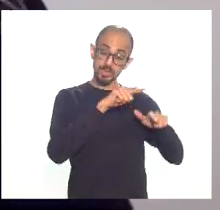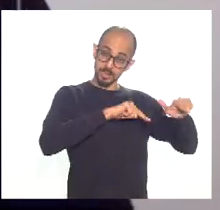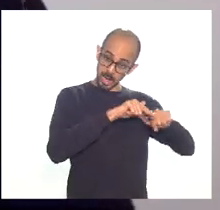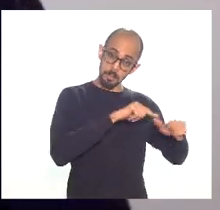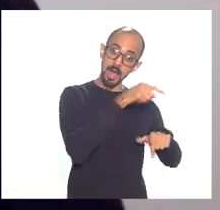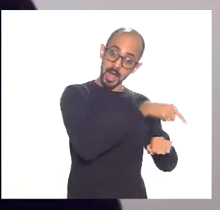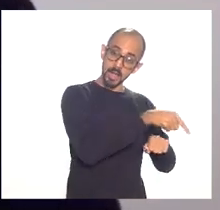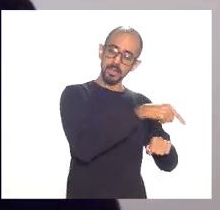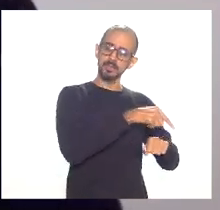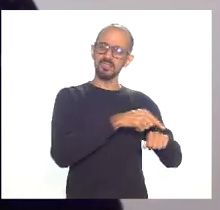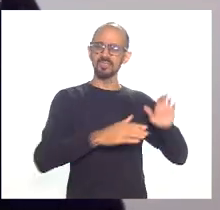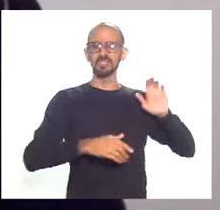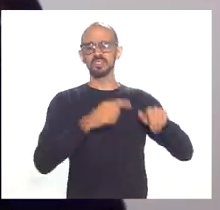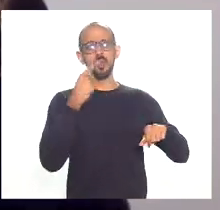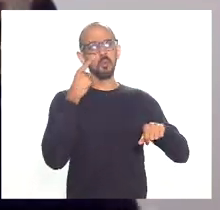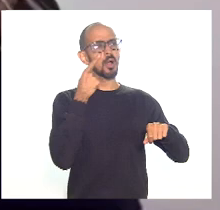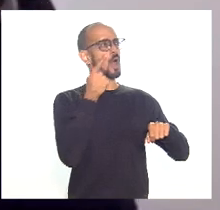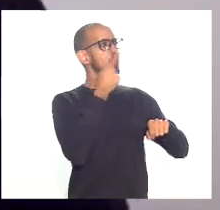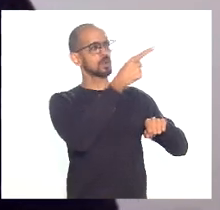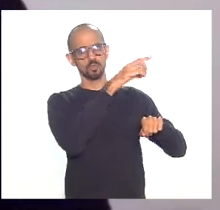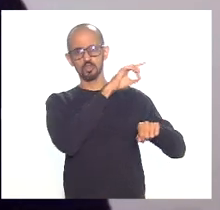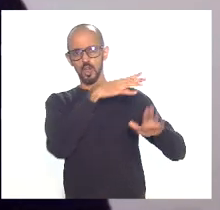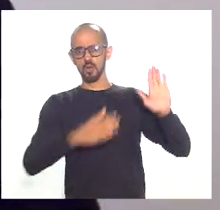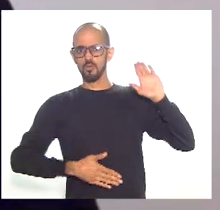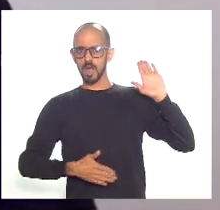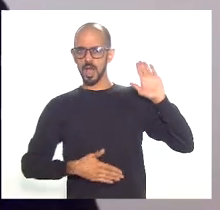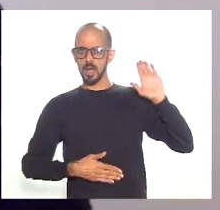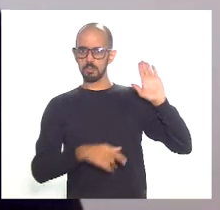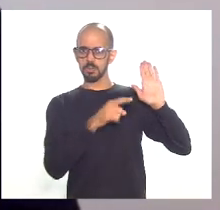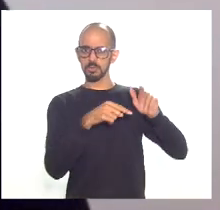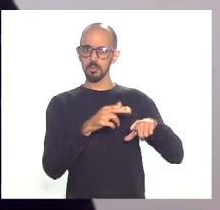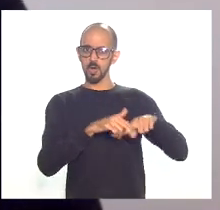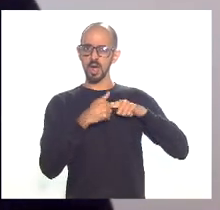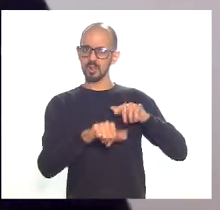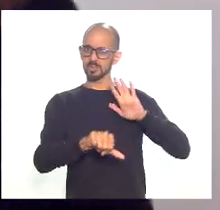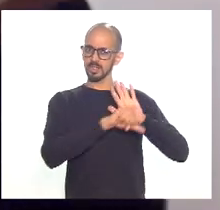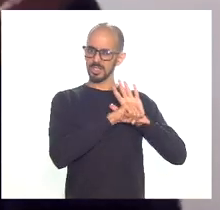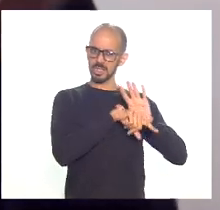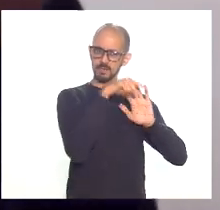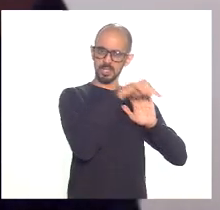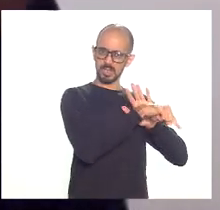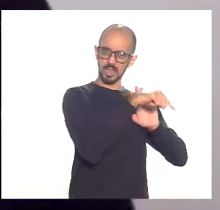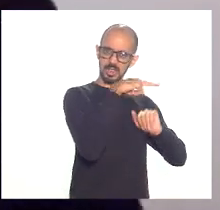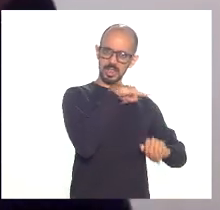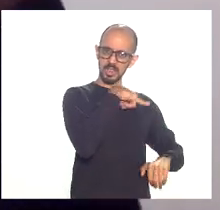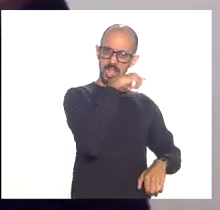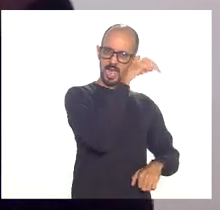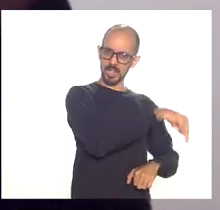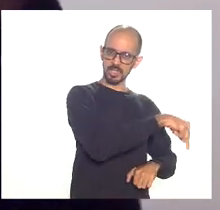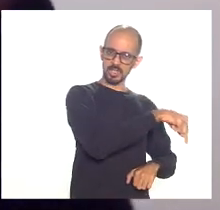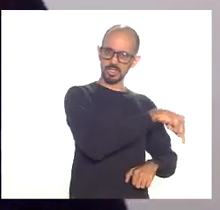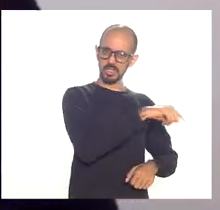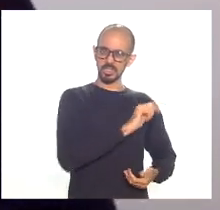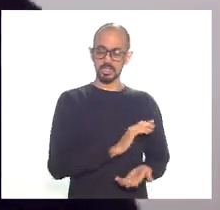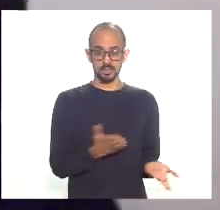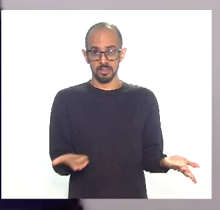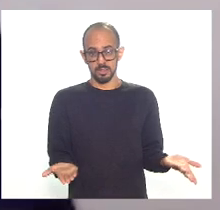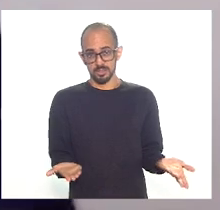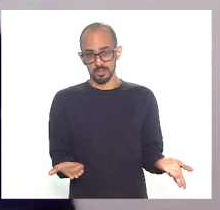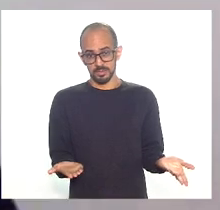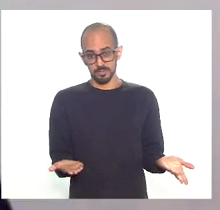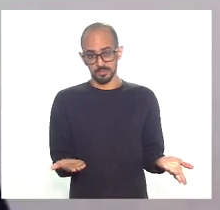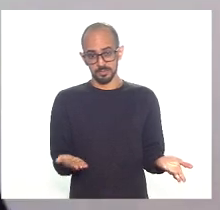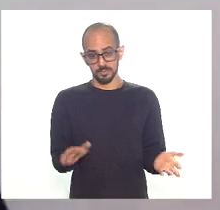a vagabundagem que ali tem, os crimes ali cometidos. Então, quando você olha que primeiro vem os crimes e não